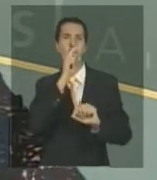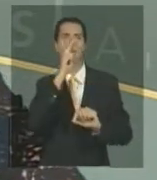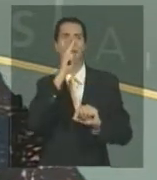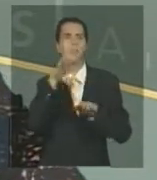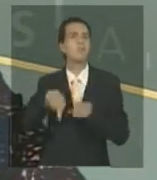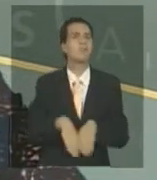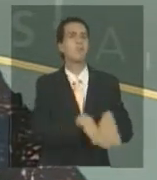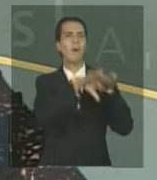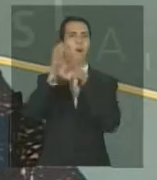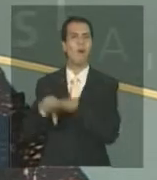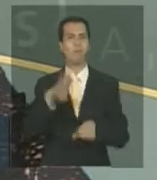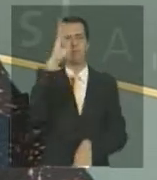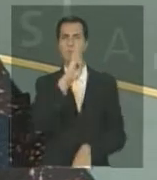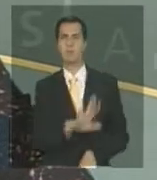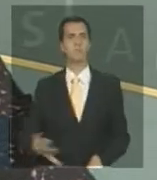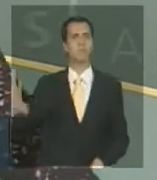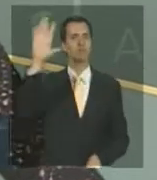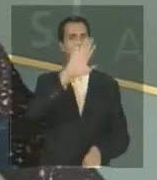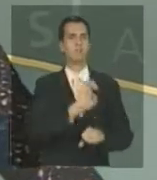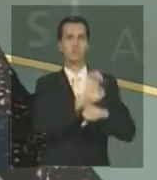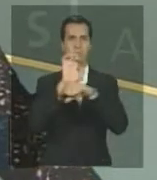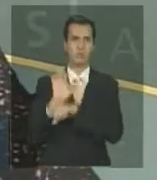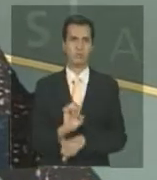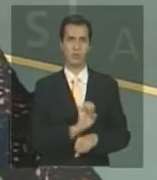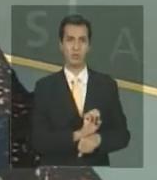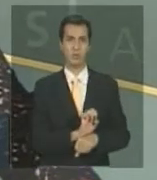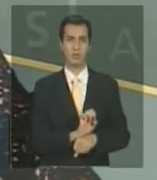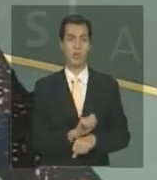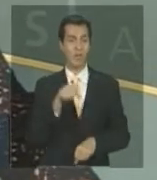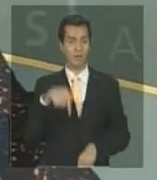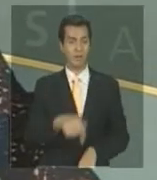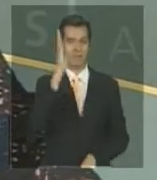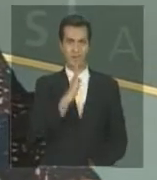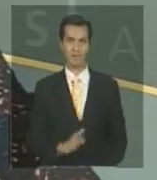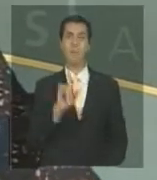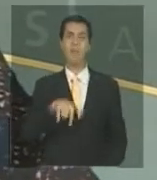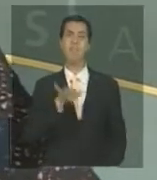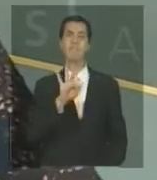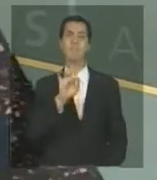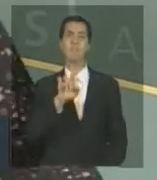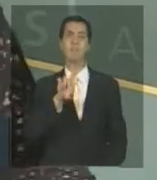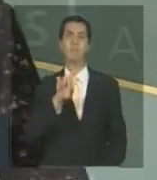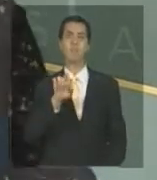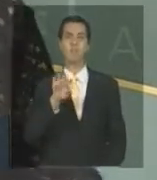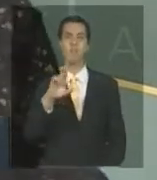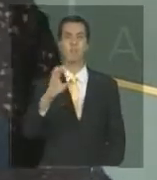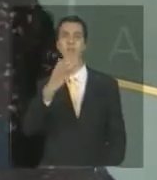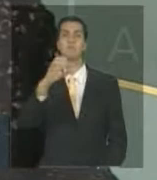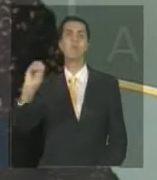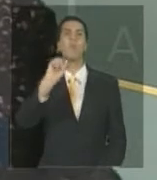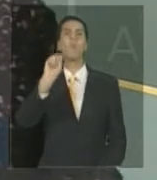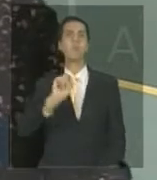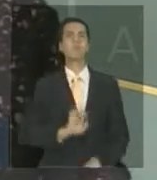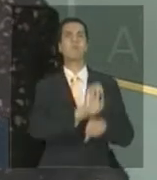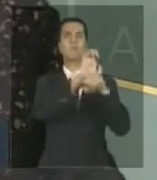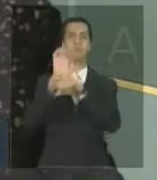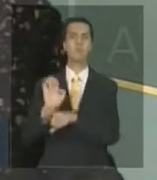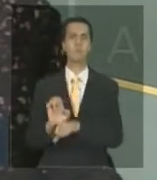ministérios. A federação se faz nesta pasta de uma forma